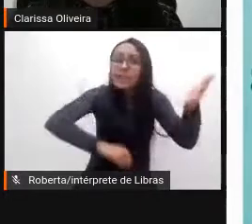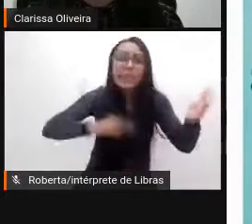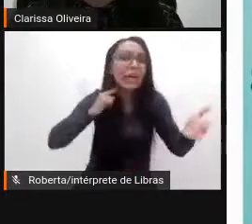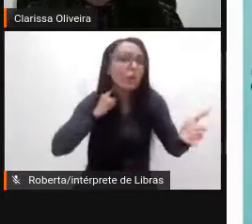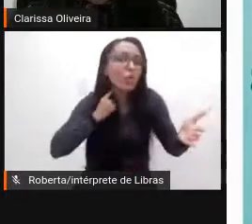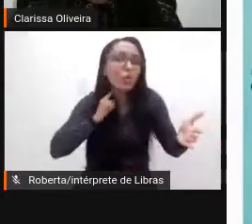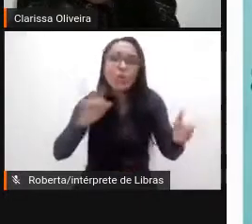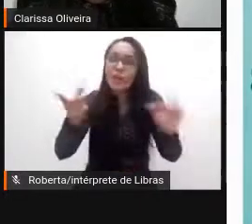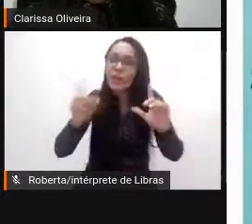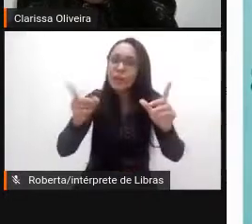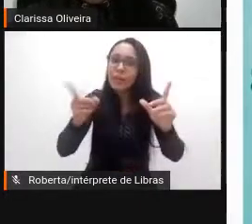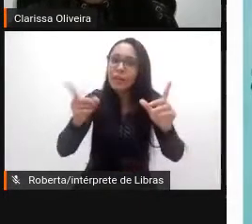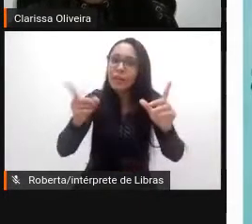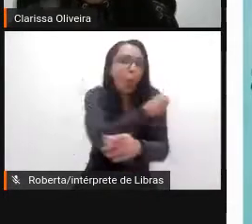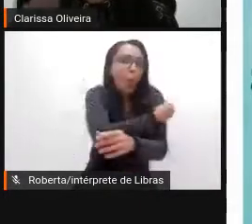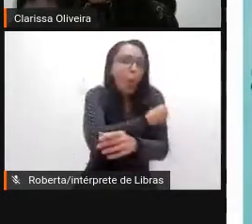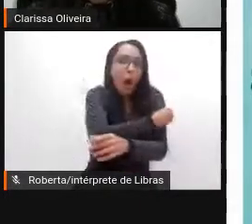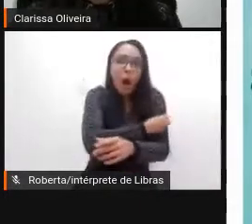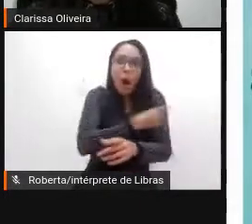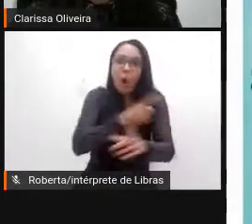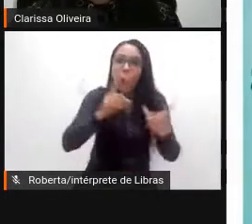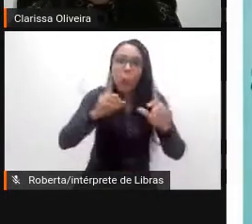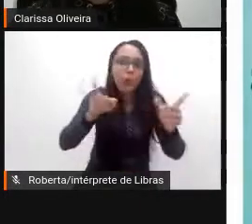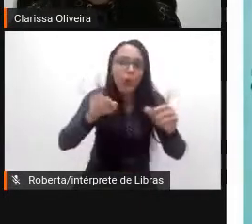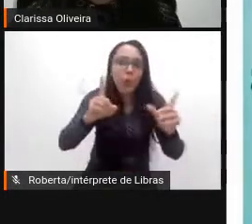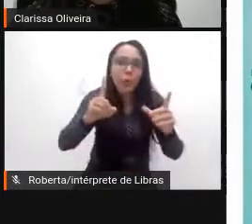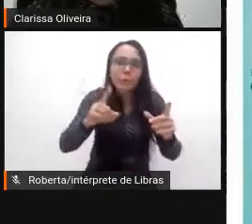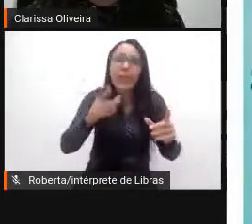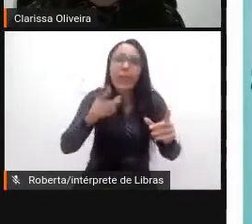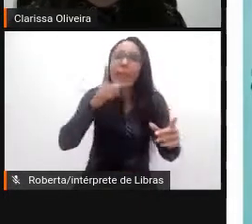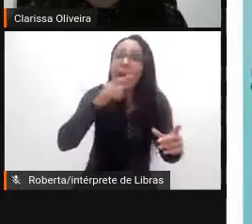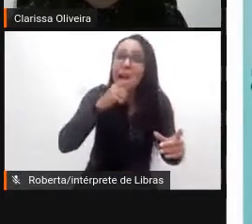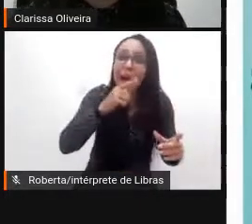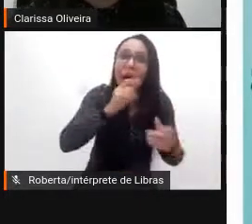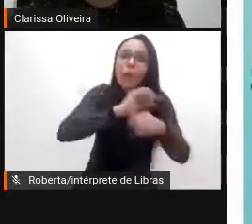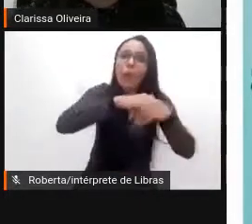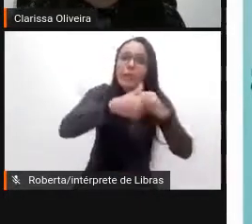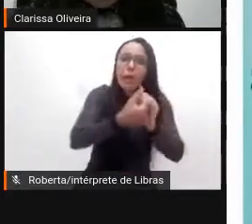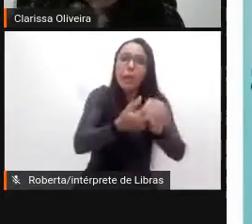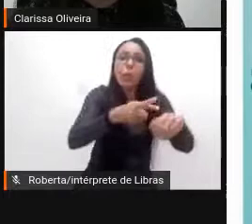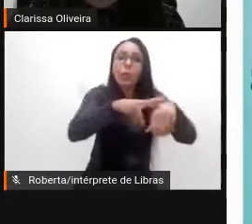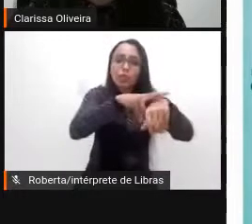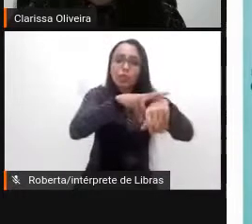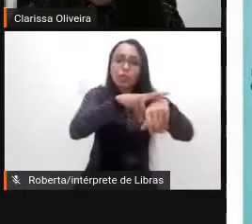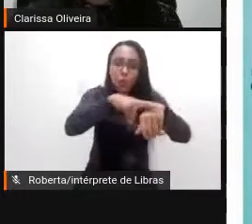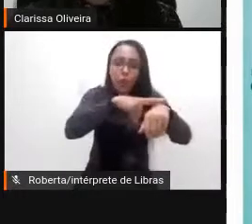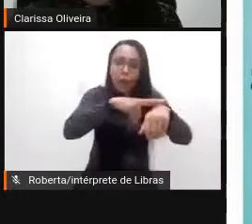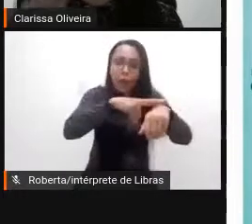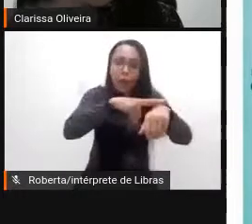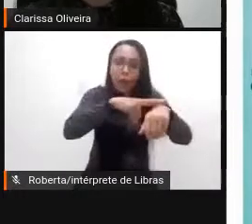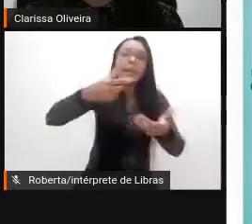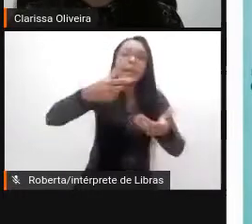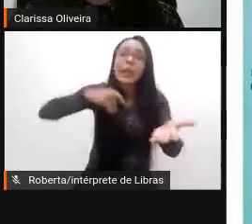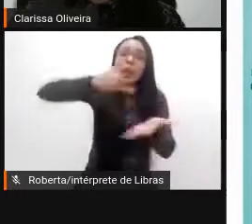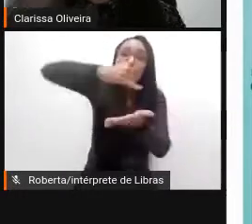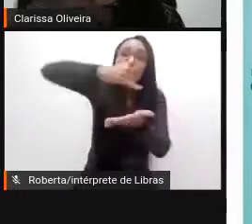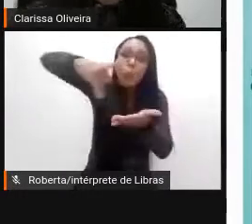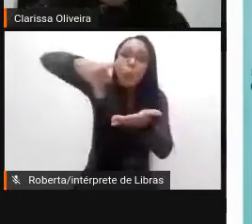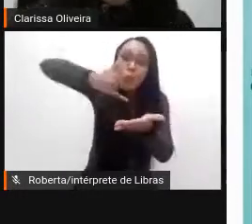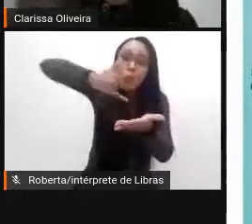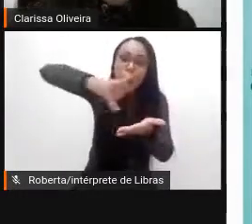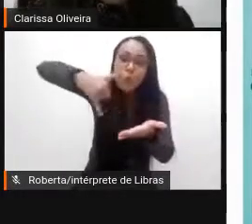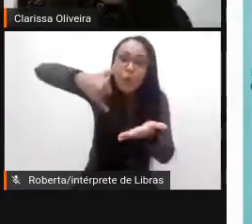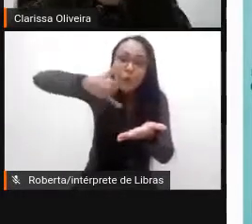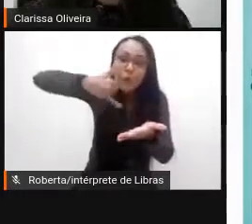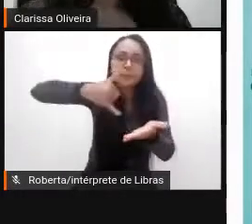minha mão. Então, se tiver com um pedaço de chocolate aqui esfregado na minha mão e eu passar o álcool